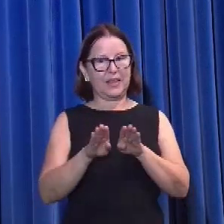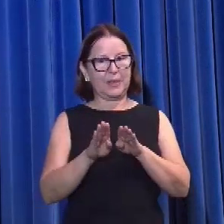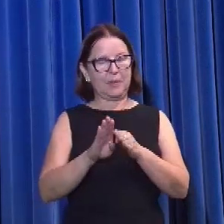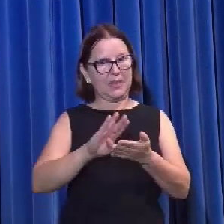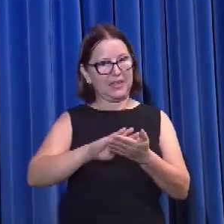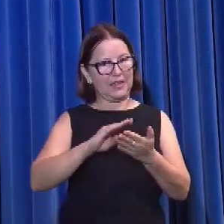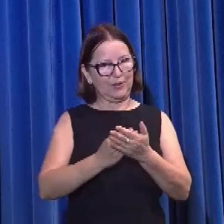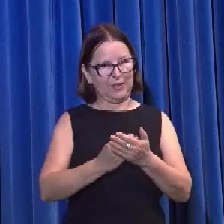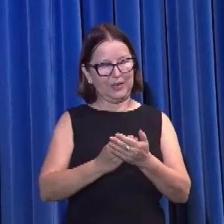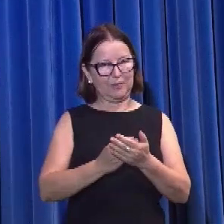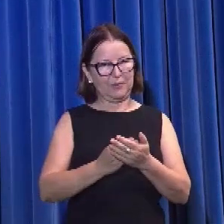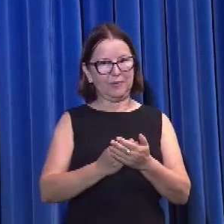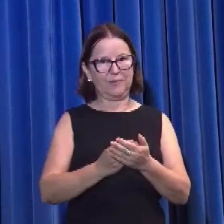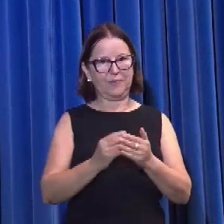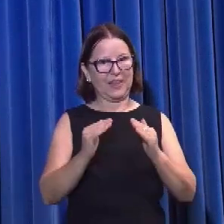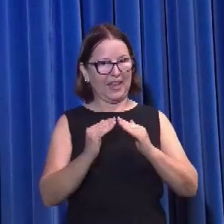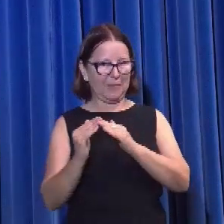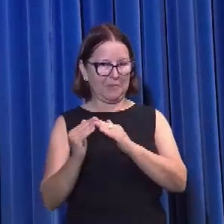Se